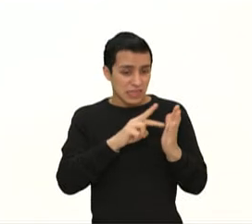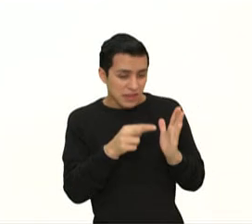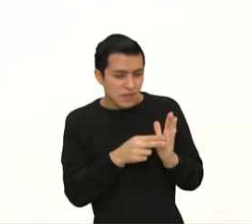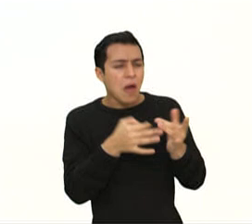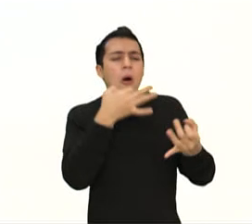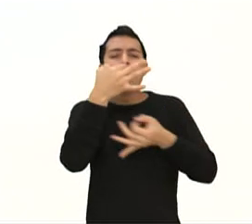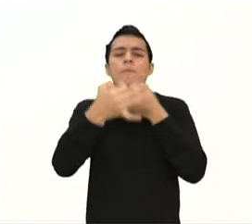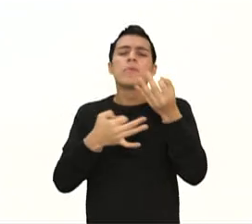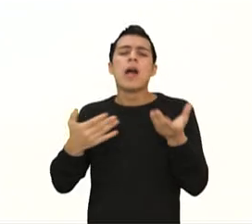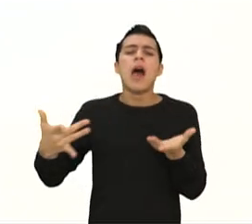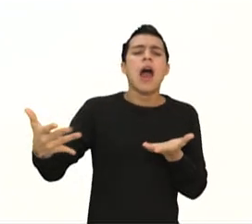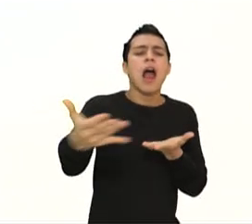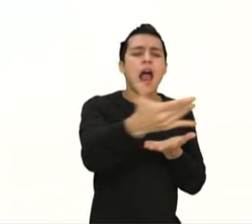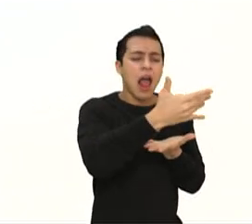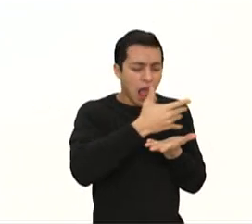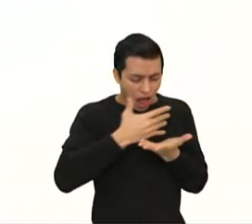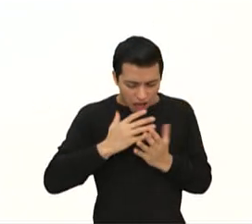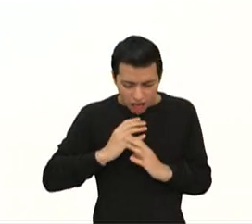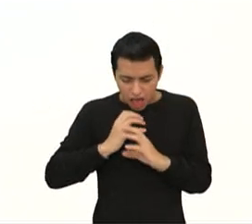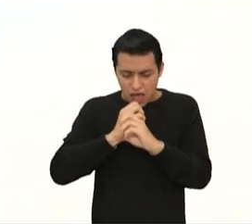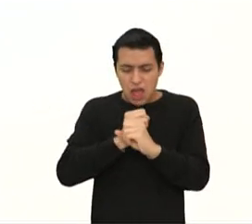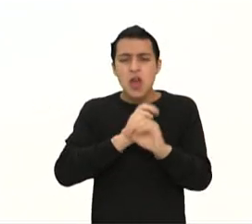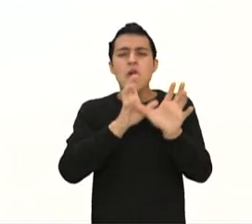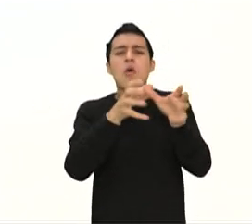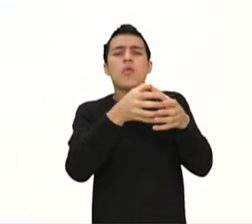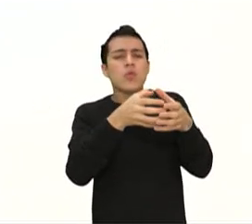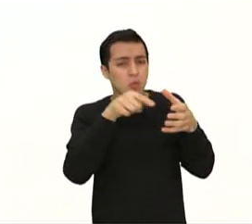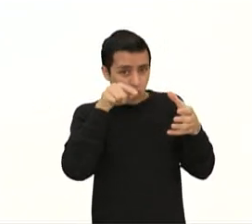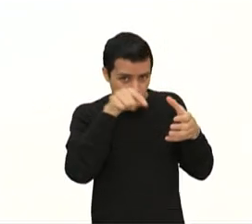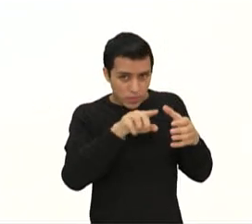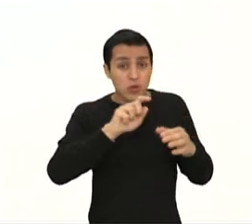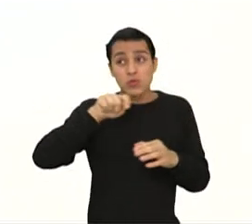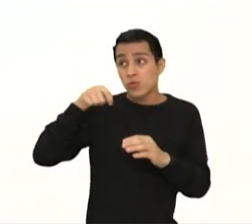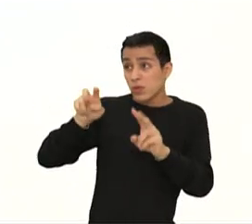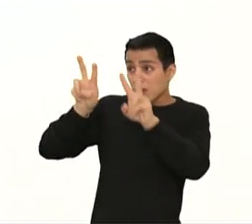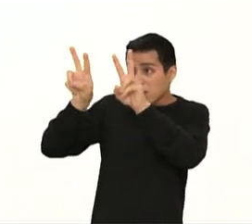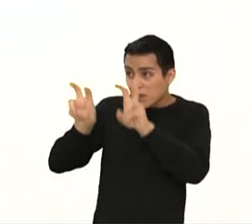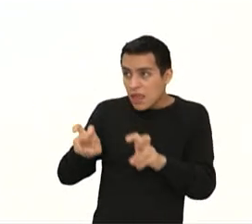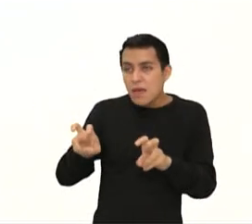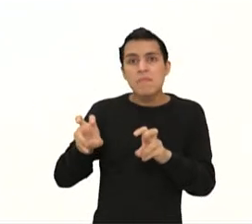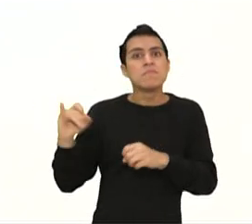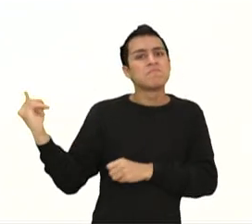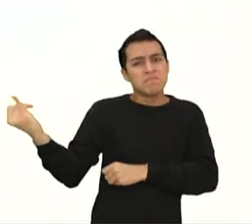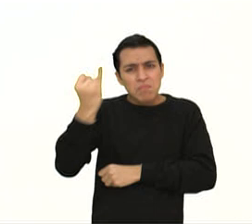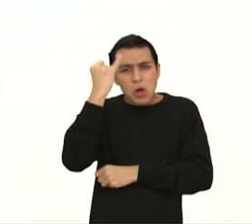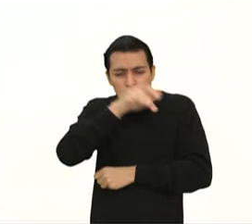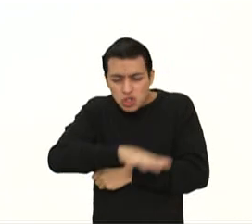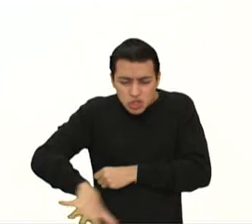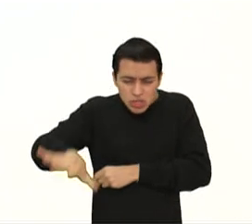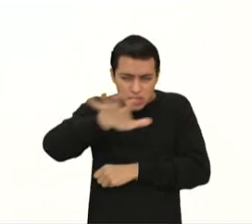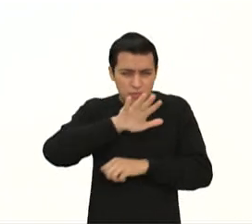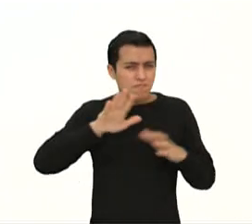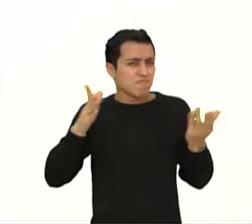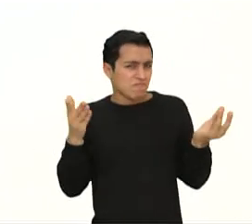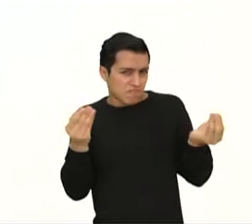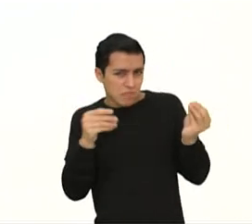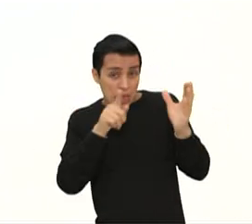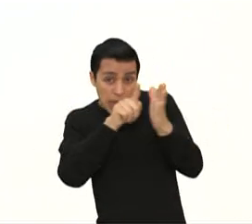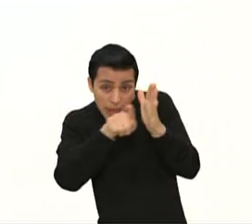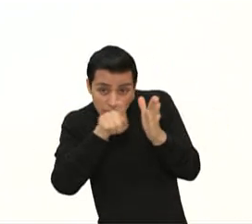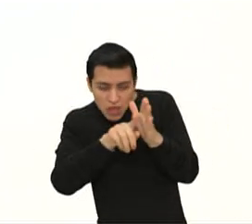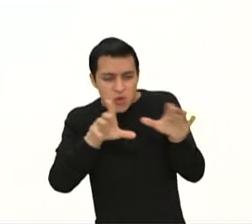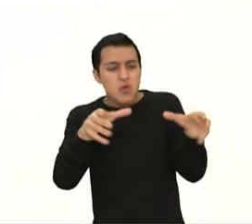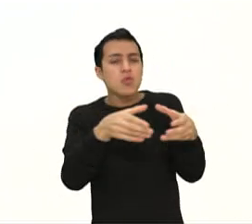de opiniões correspondentes a um grupo sobre um tema de importância pública. Aplica-se a um